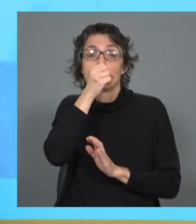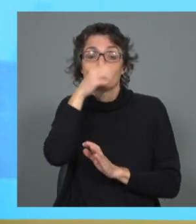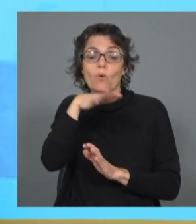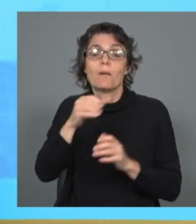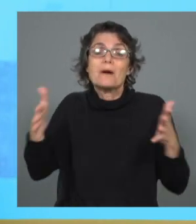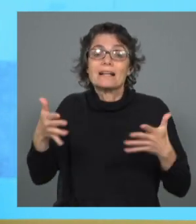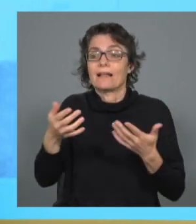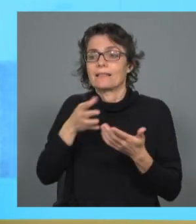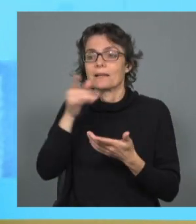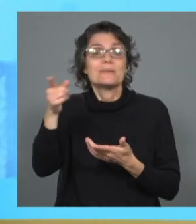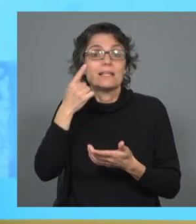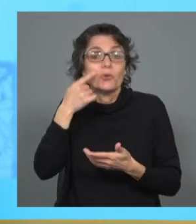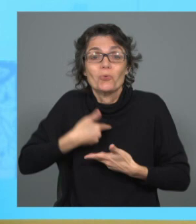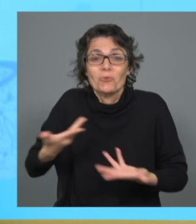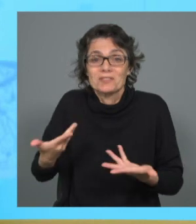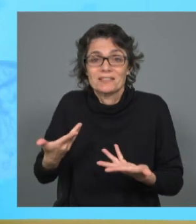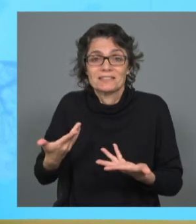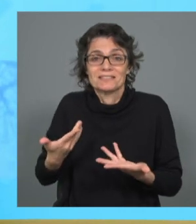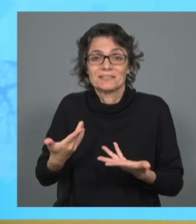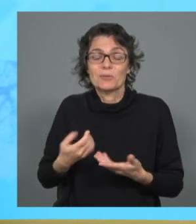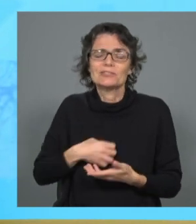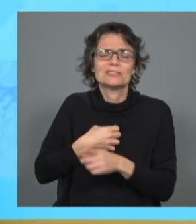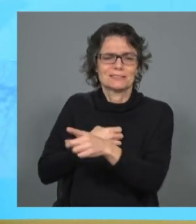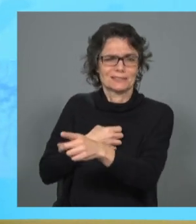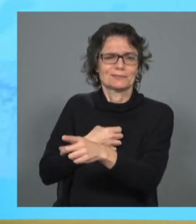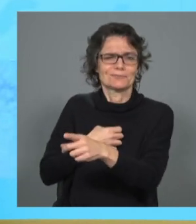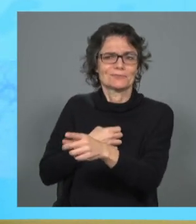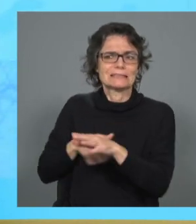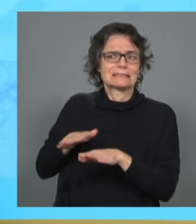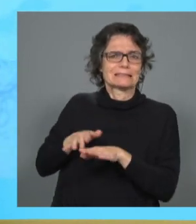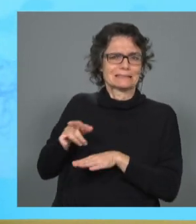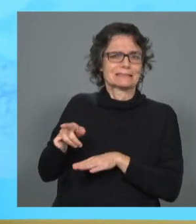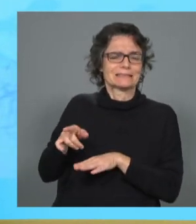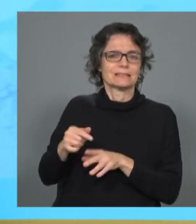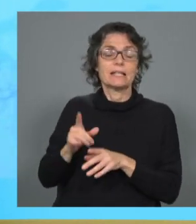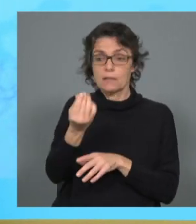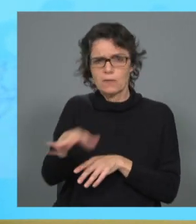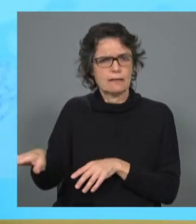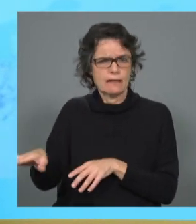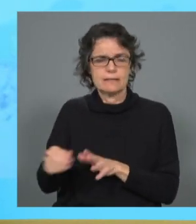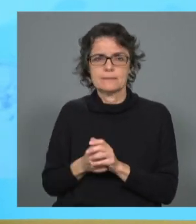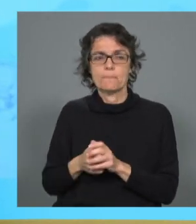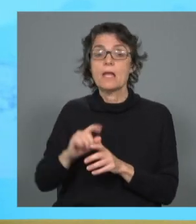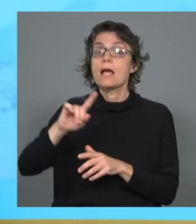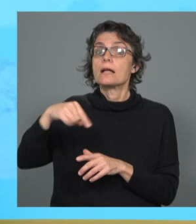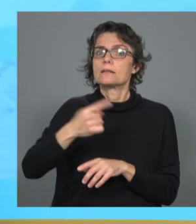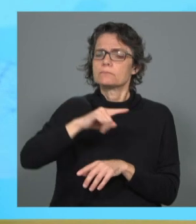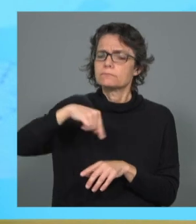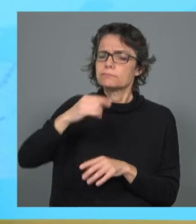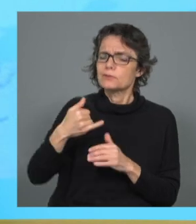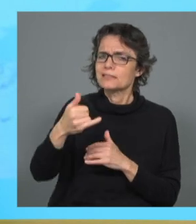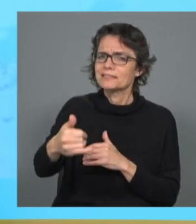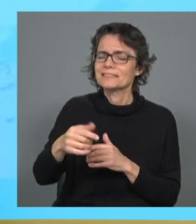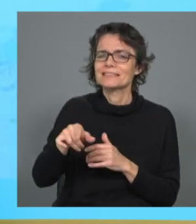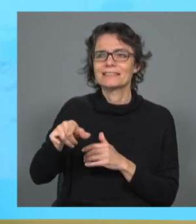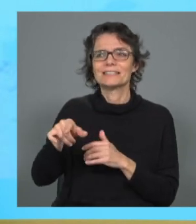Não é? E isso foi o primeiro impacto que eu senti. Só passado algumas horas, mesmo com crianças lá e tudo, só passado algumas horas é que nós começámos